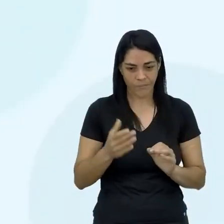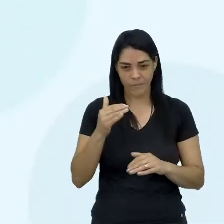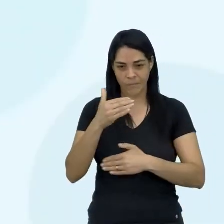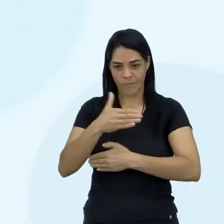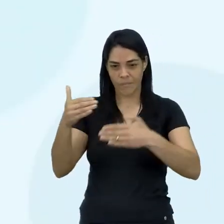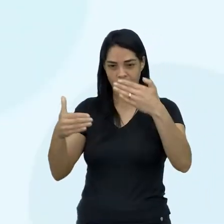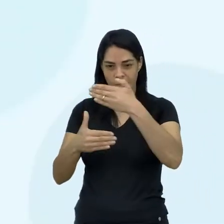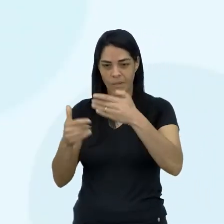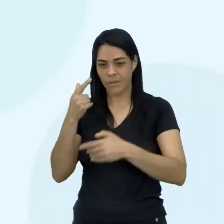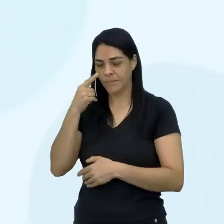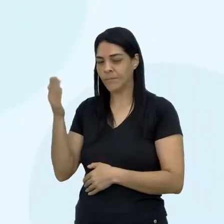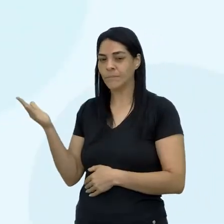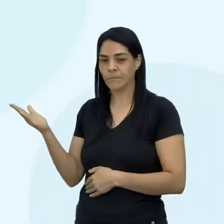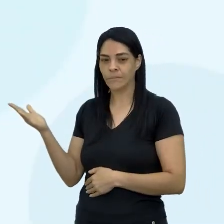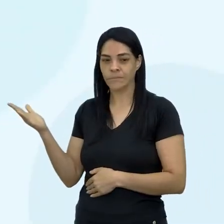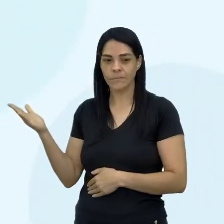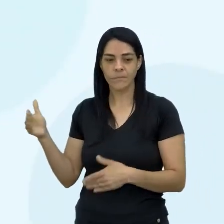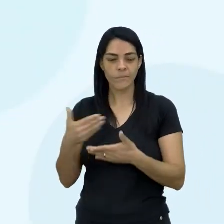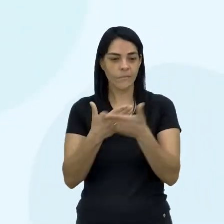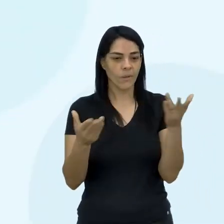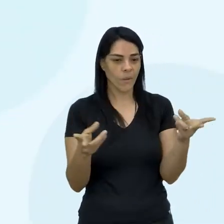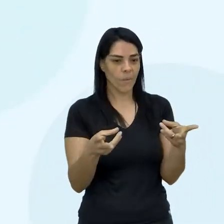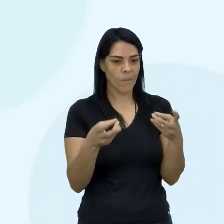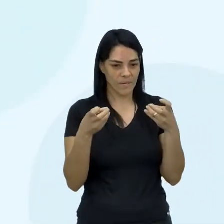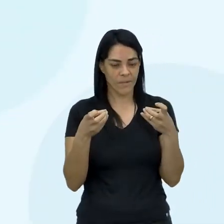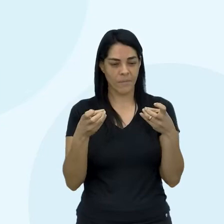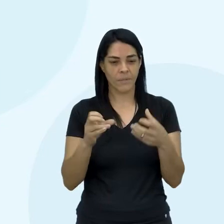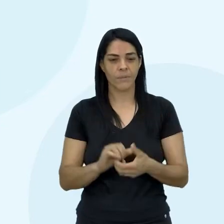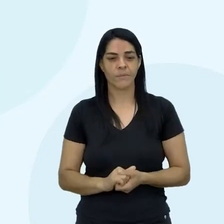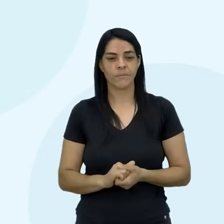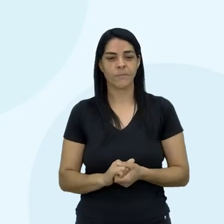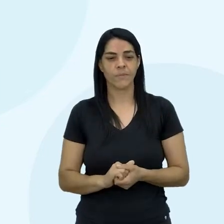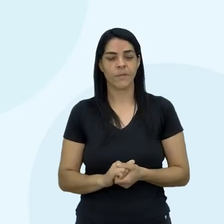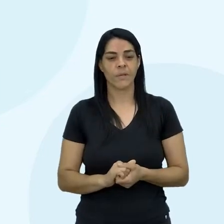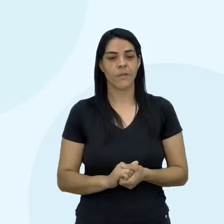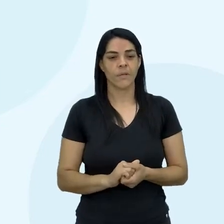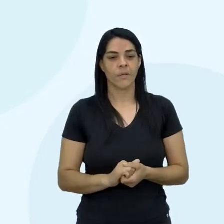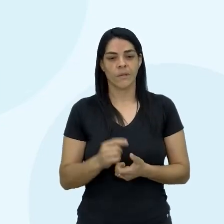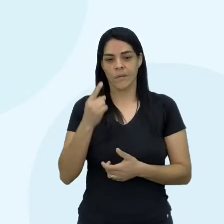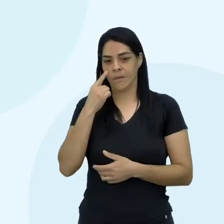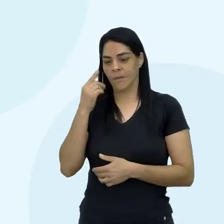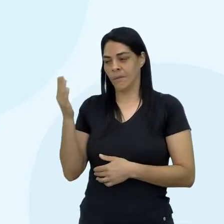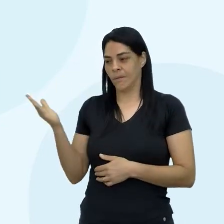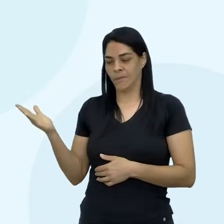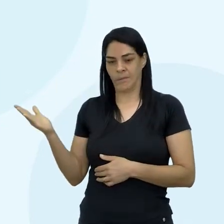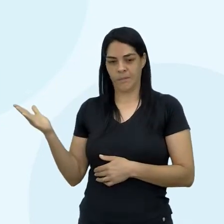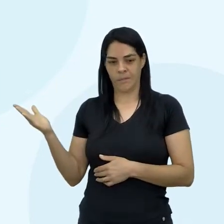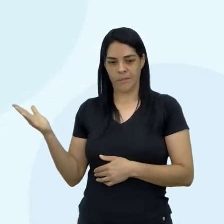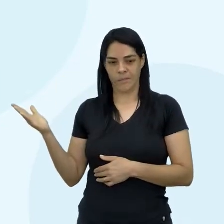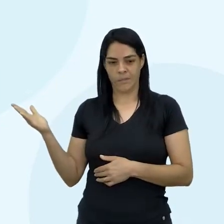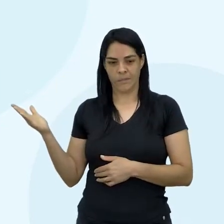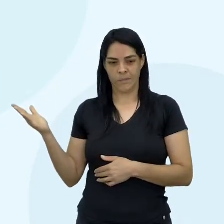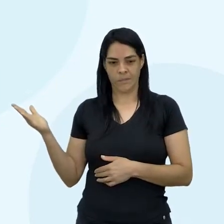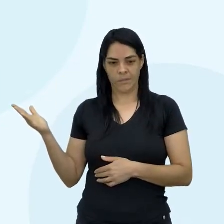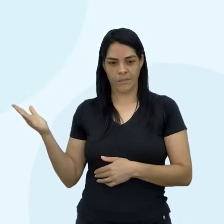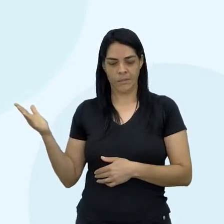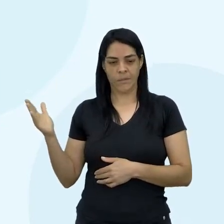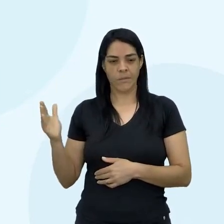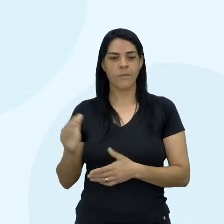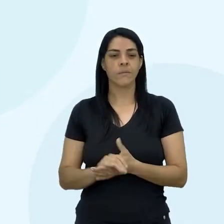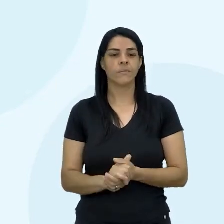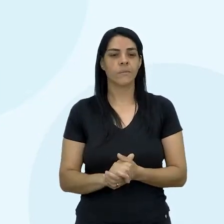lá. A gente está vendo aqui, né? E quando a gente fala de